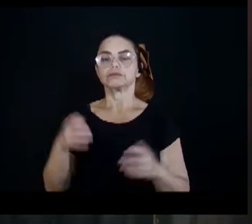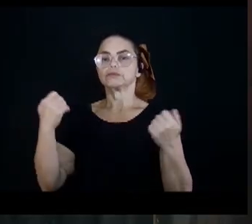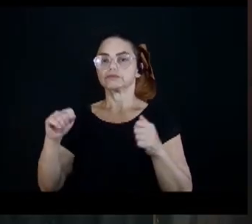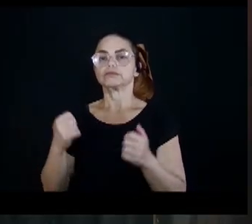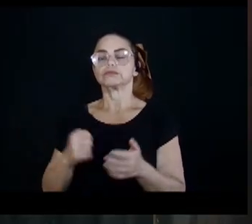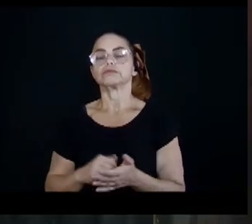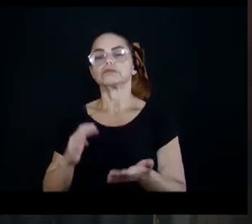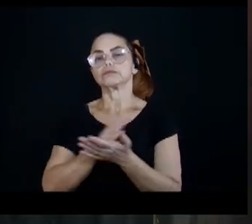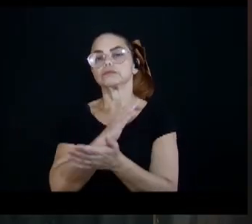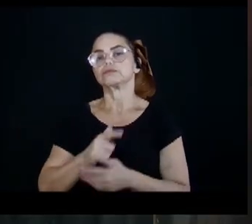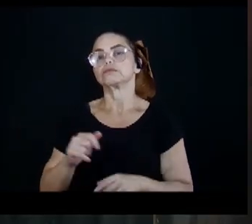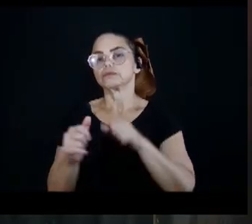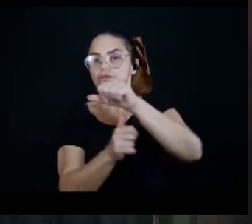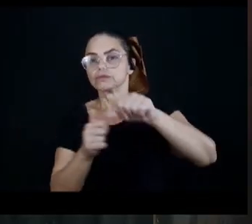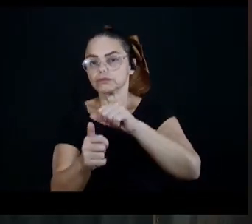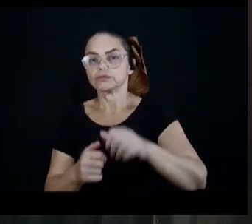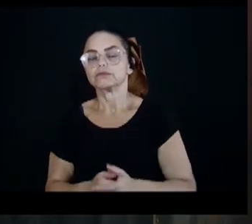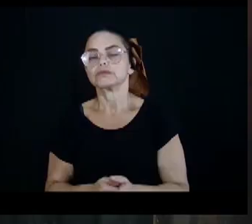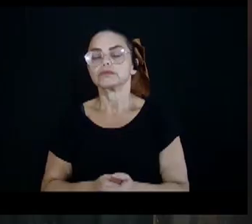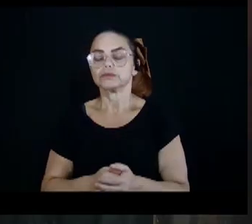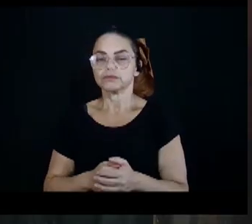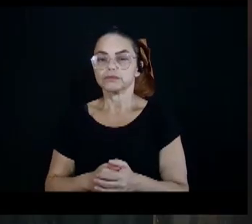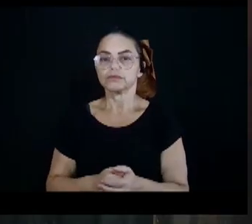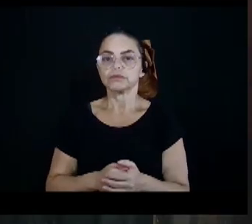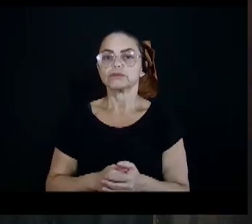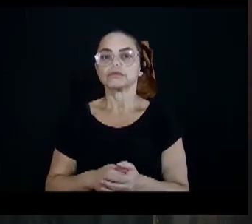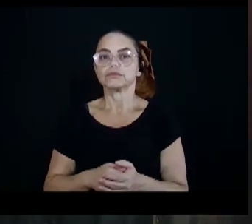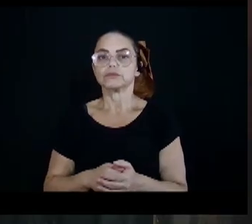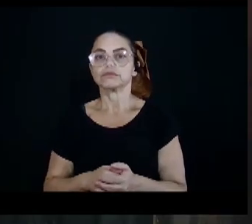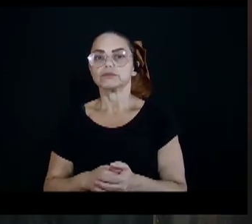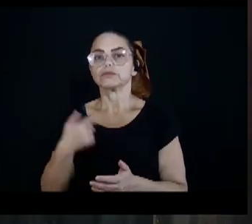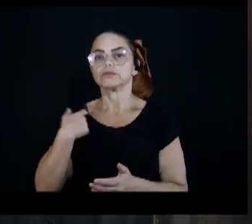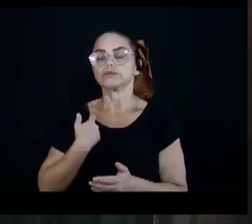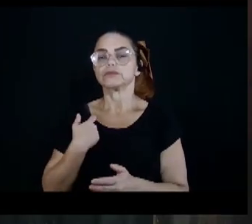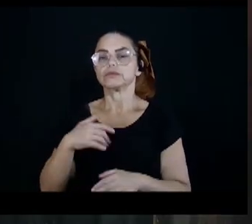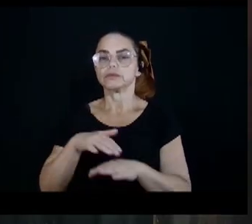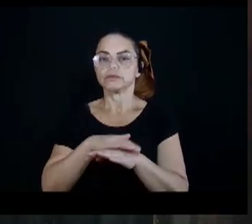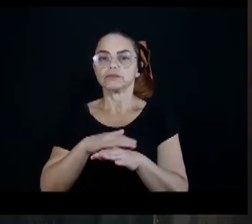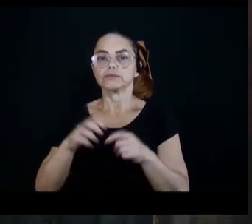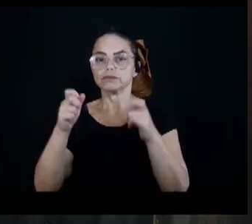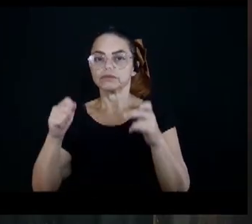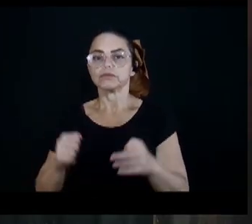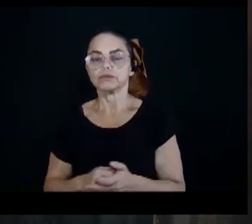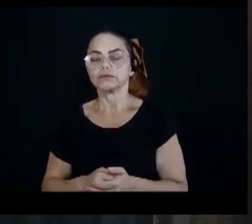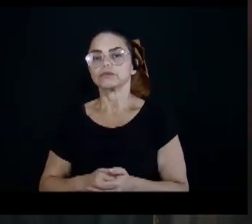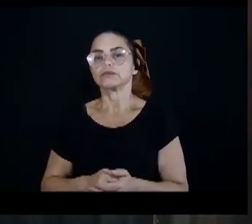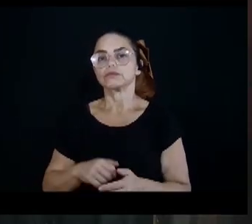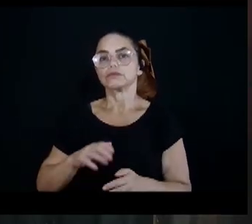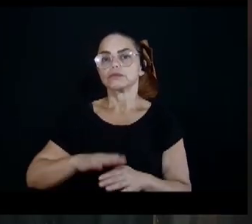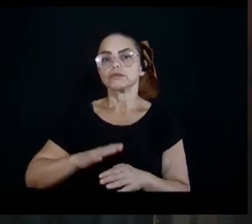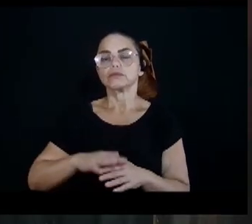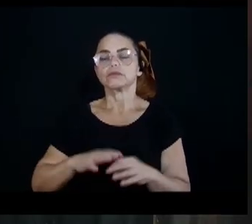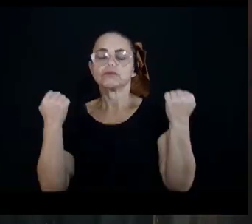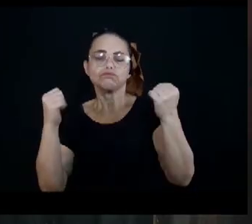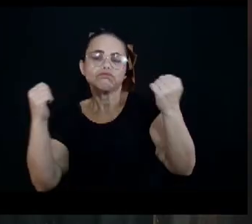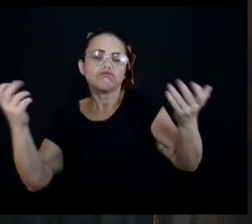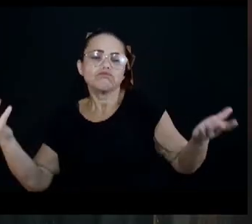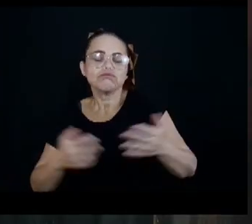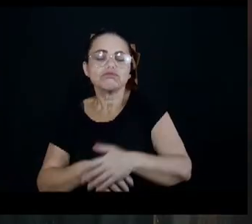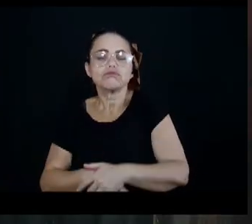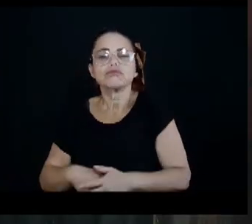né? Sim. E aí, esse comentário que você fez, muito bem colocado. Eu vou malhar para quê? O medicamento, ele trabalha